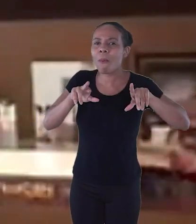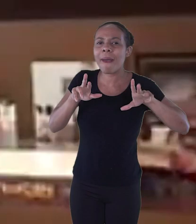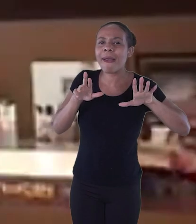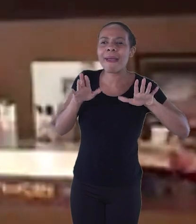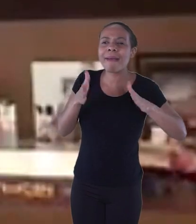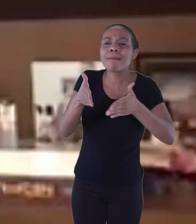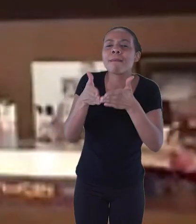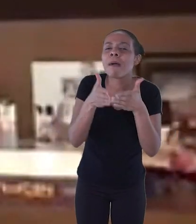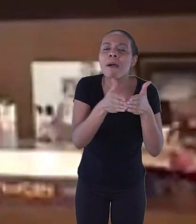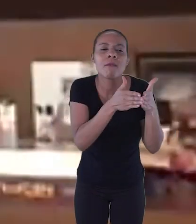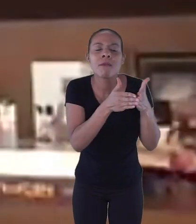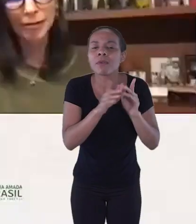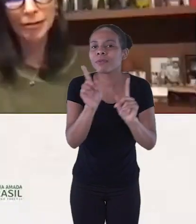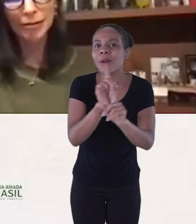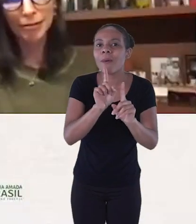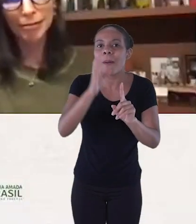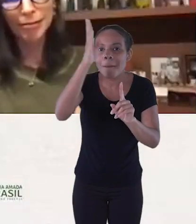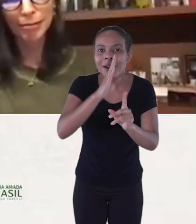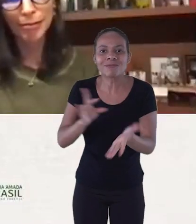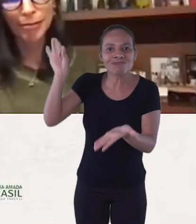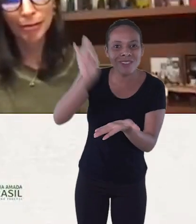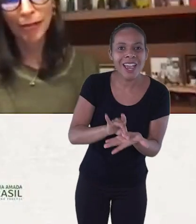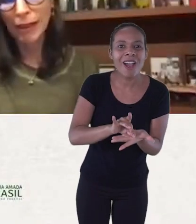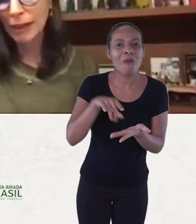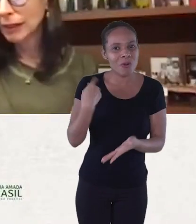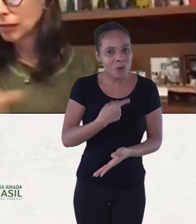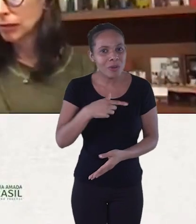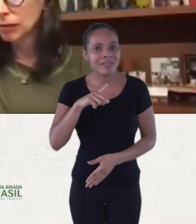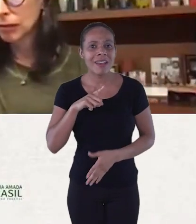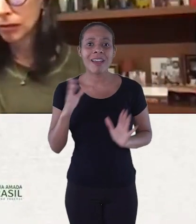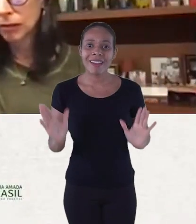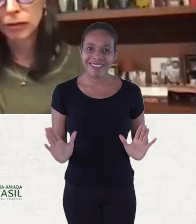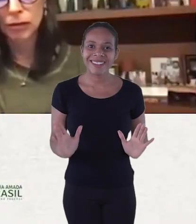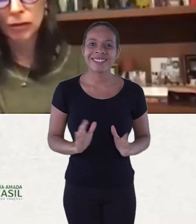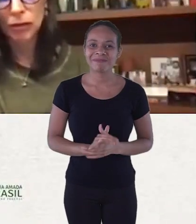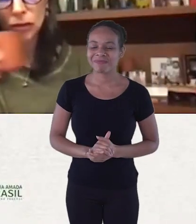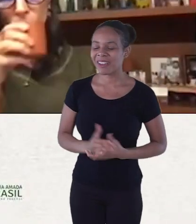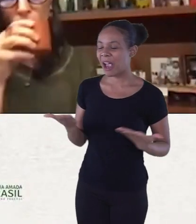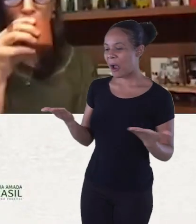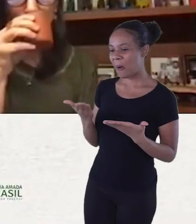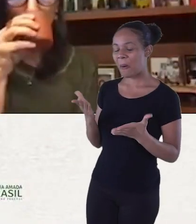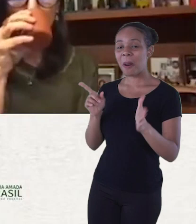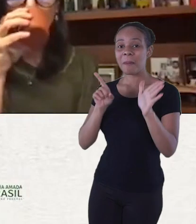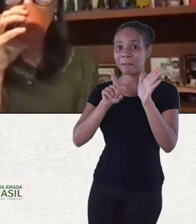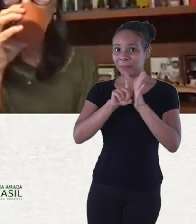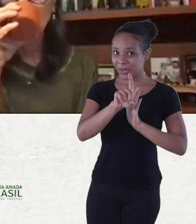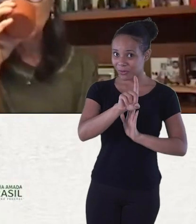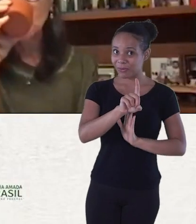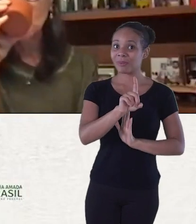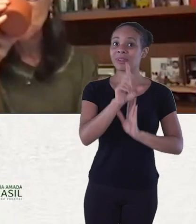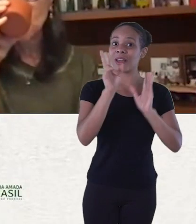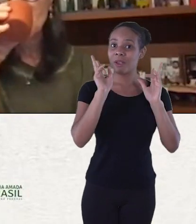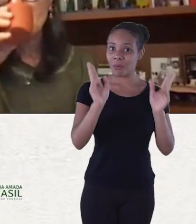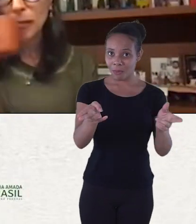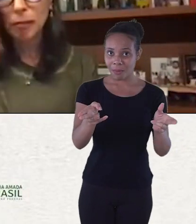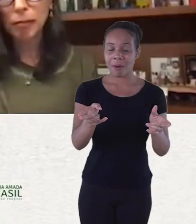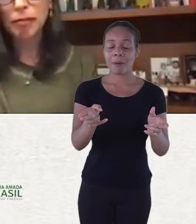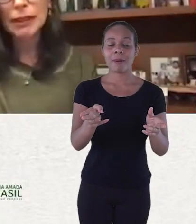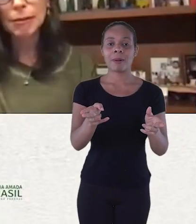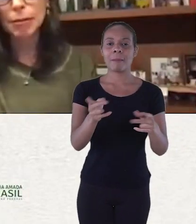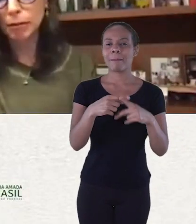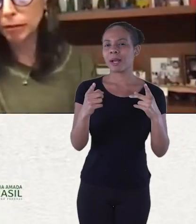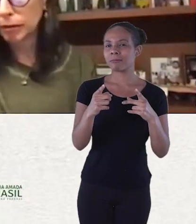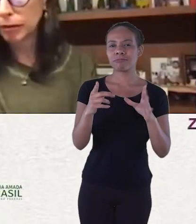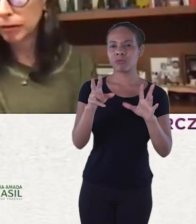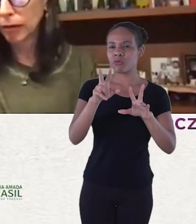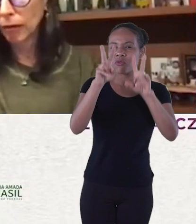né? Enfim. Flávio, com essa mesma pergunta, eu passo para você a bola no sentido não visual, mas no sentido de